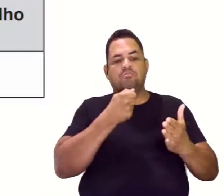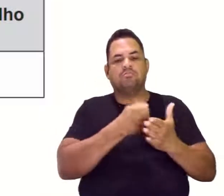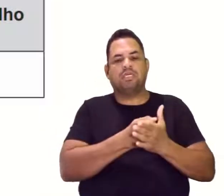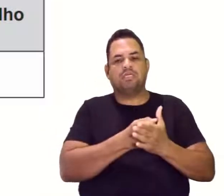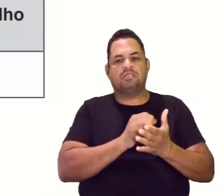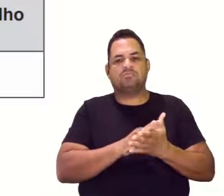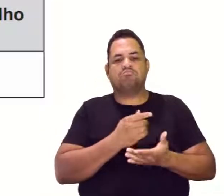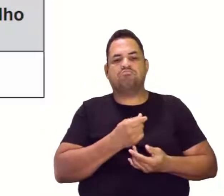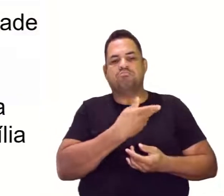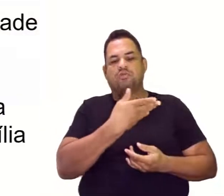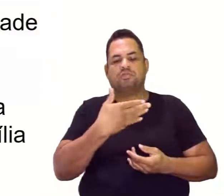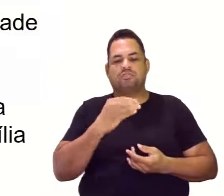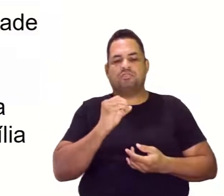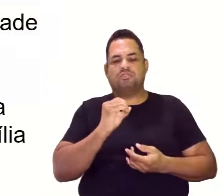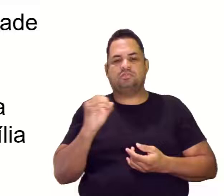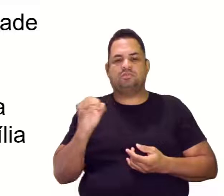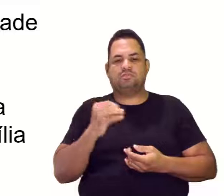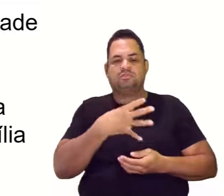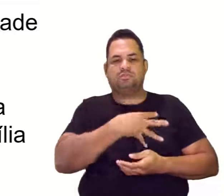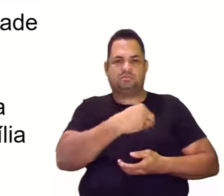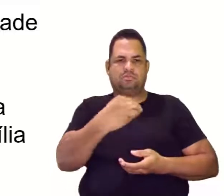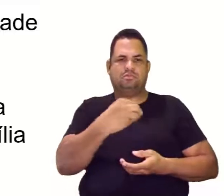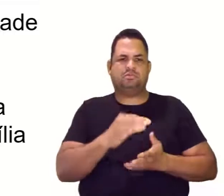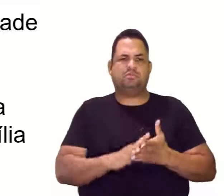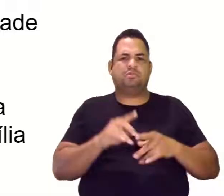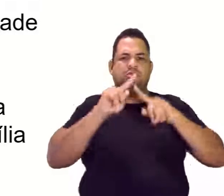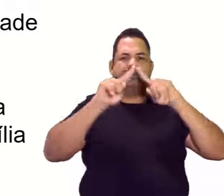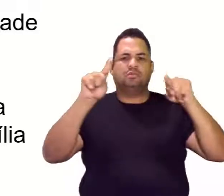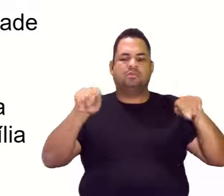filho. Então, beleza, né? Dentro